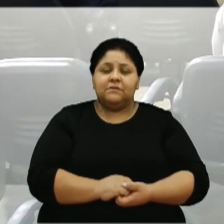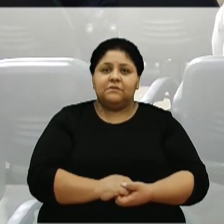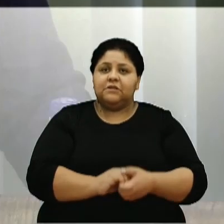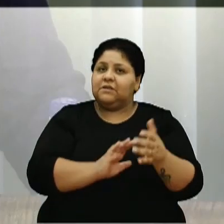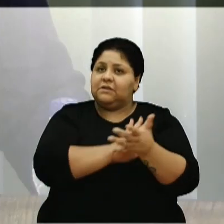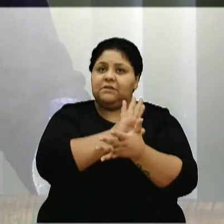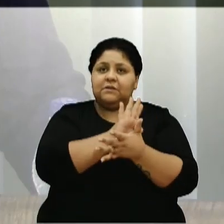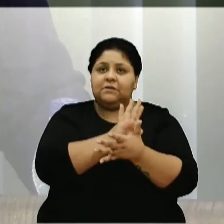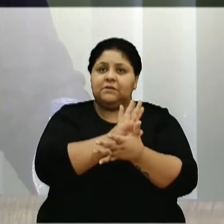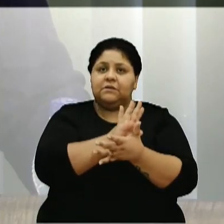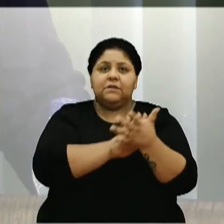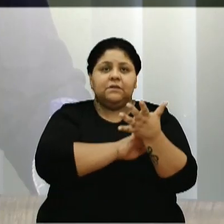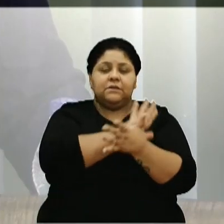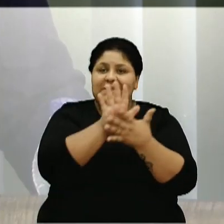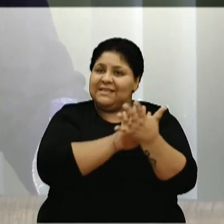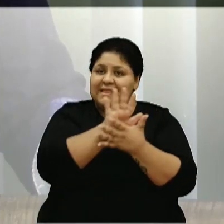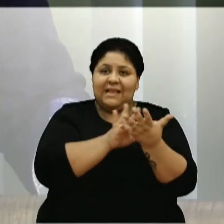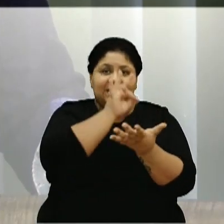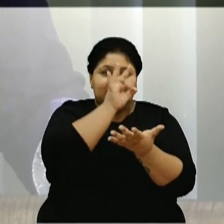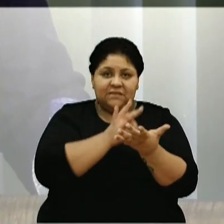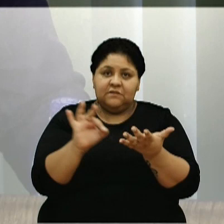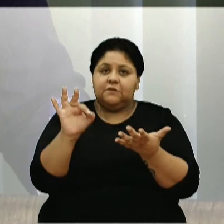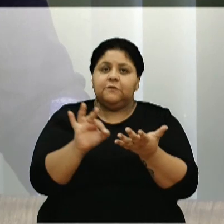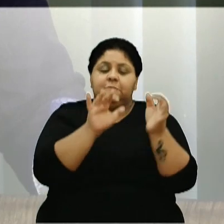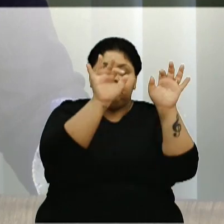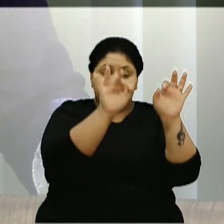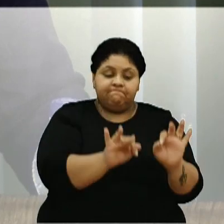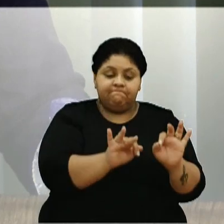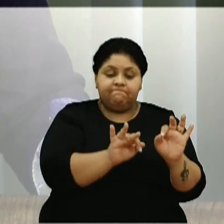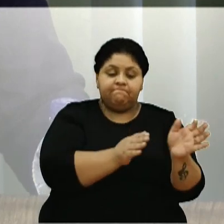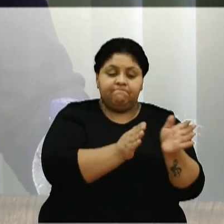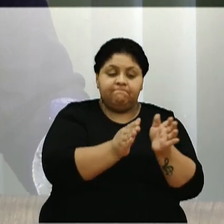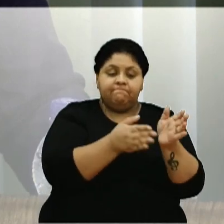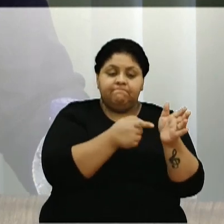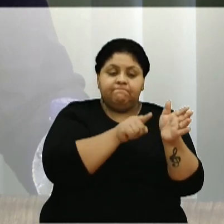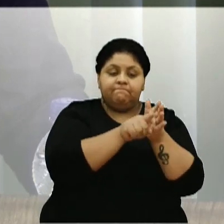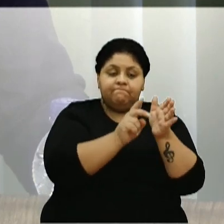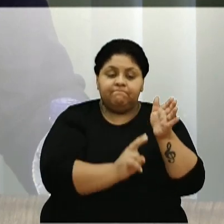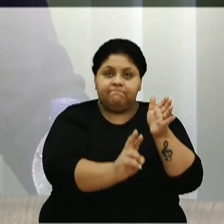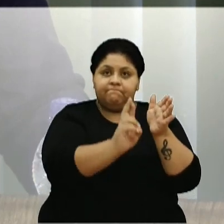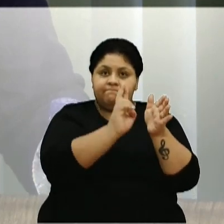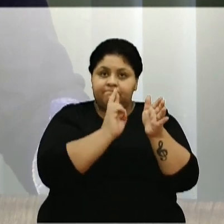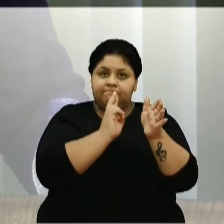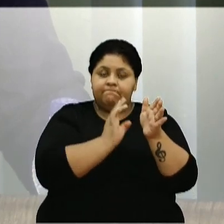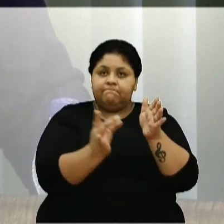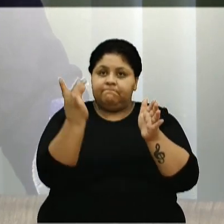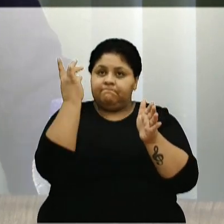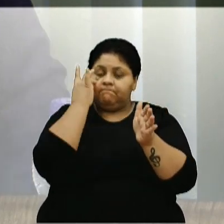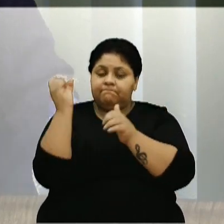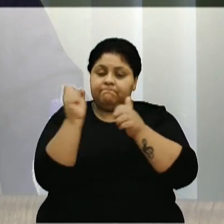Sem pessoas e entidades inscritas. Concluída esta fase de perguntas e respostas dos presentes ao